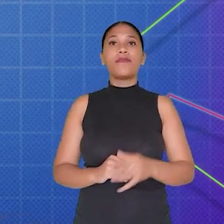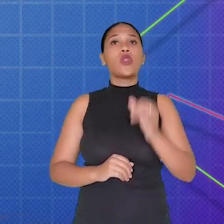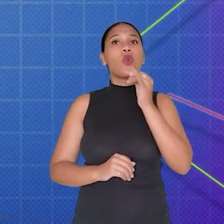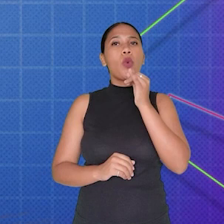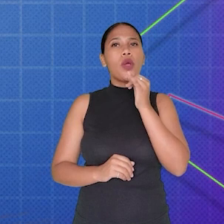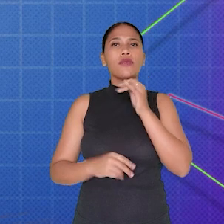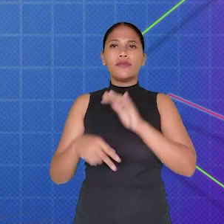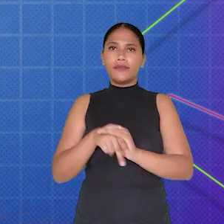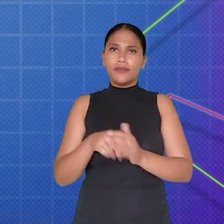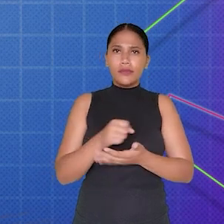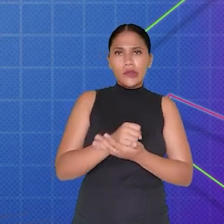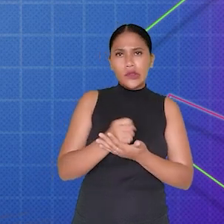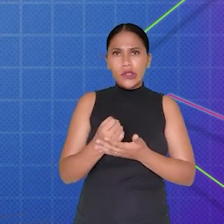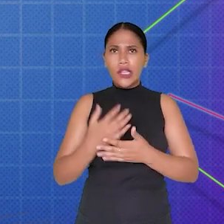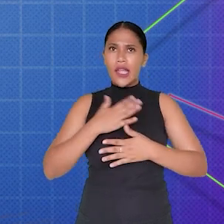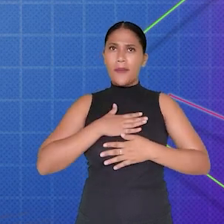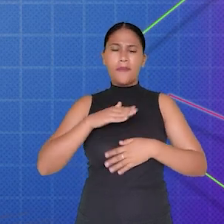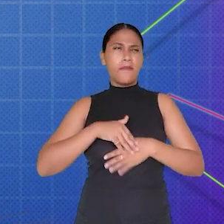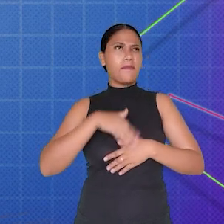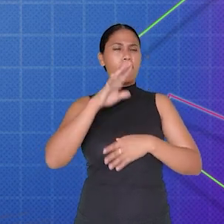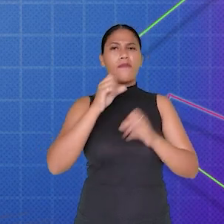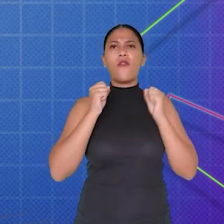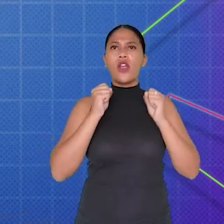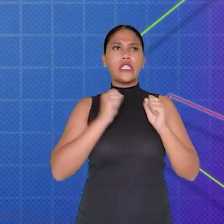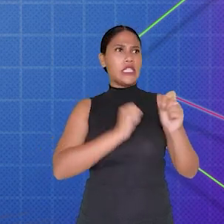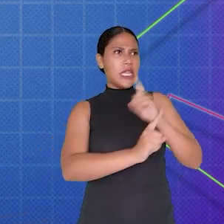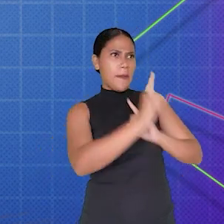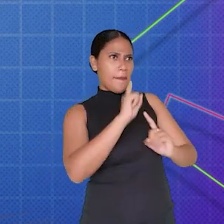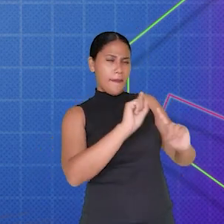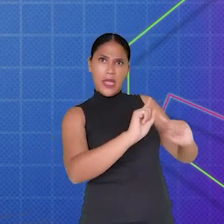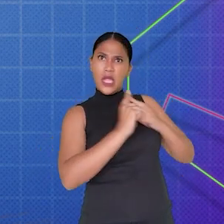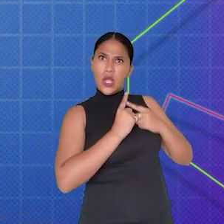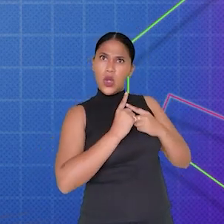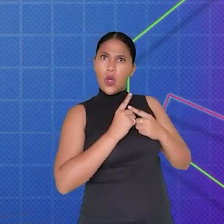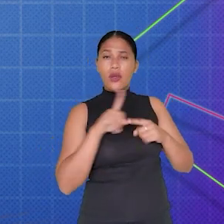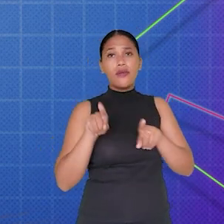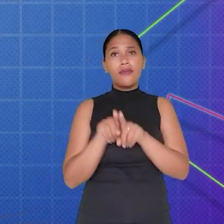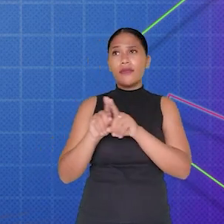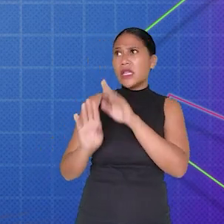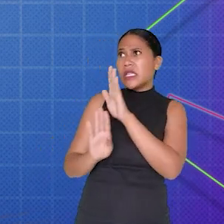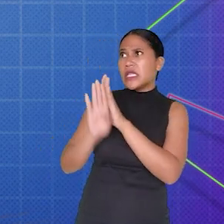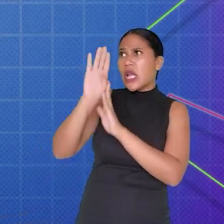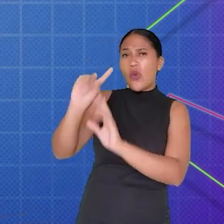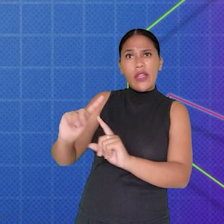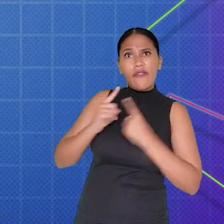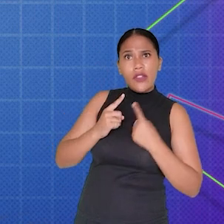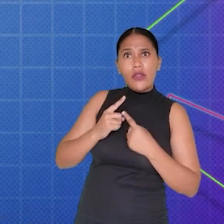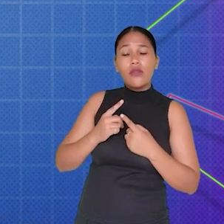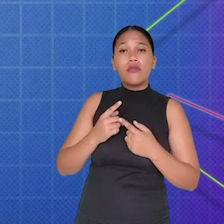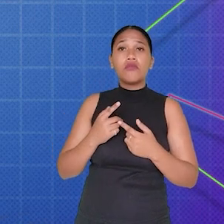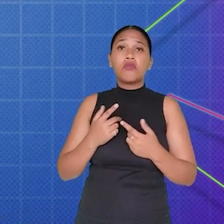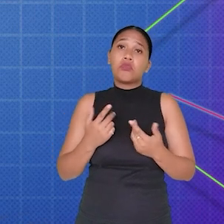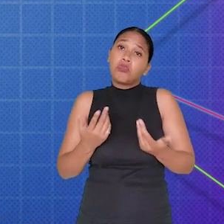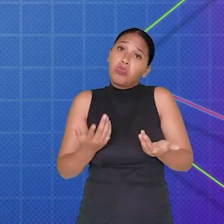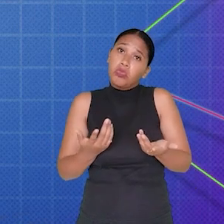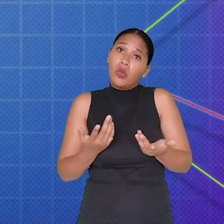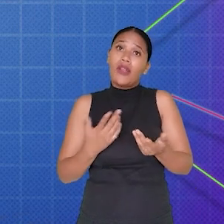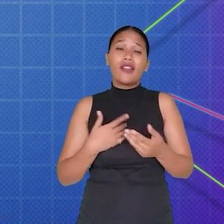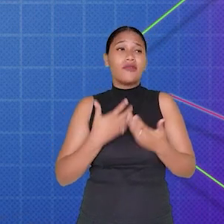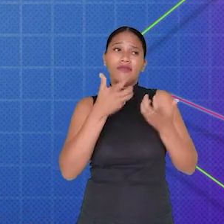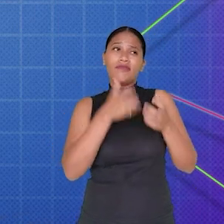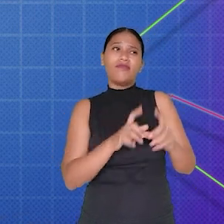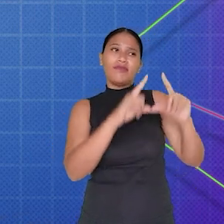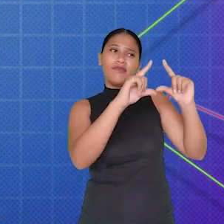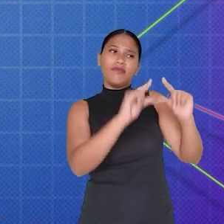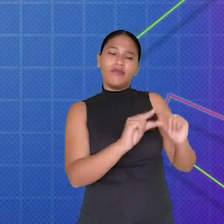específicas. Por exemplo, um jogador pode preferir uma maior quantidade de inimigos e um nível mais alto de dificuldade para aumentar o desafio, enquanto o